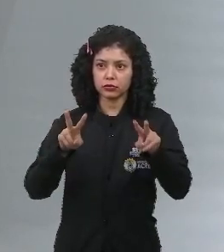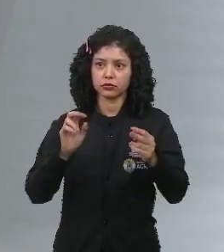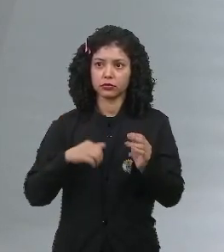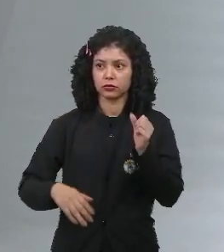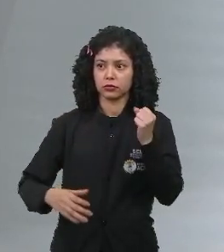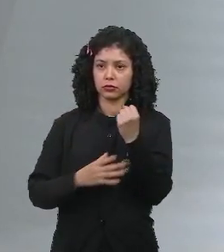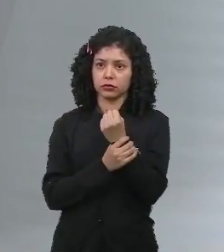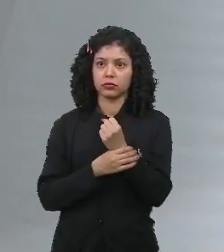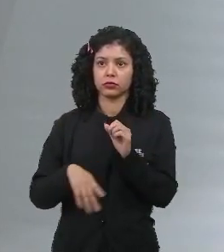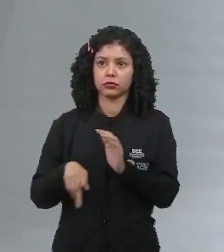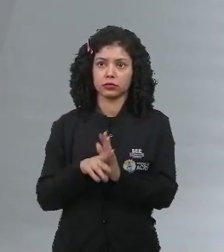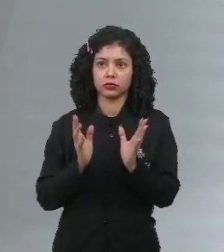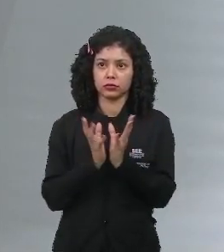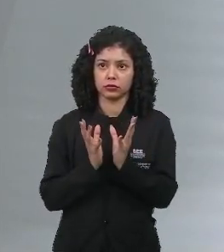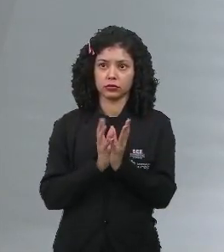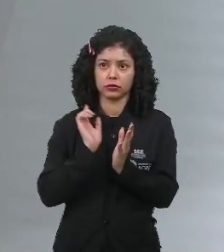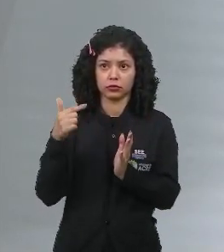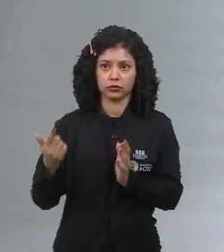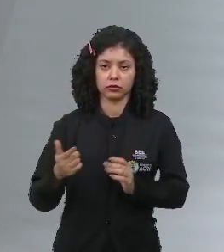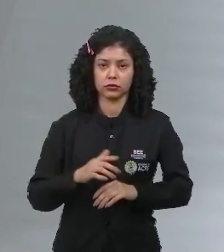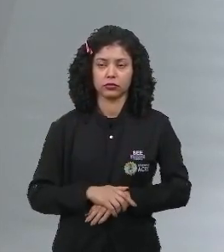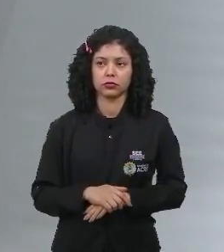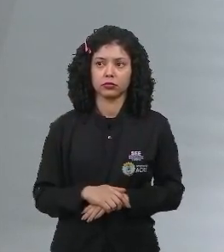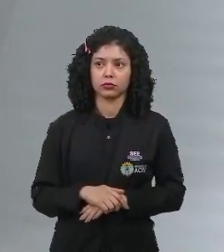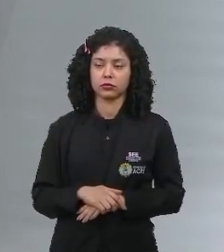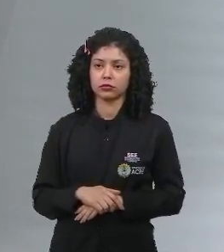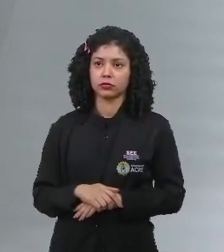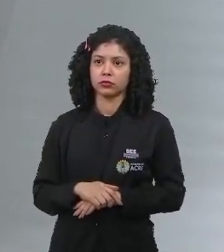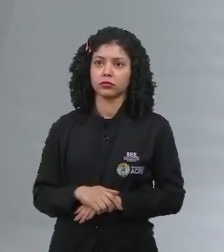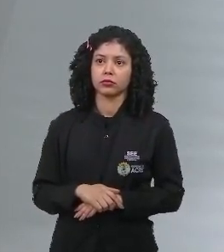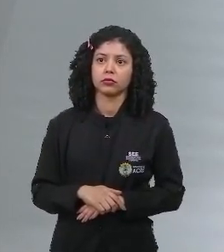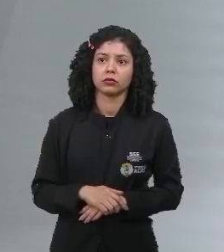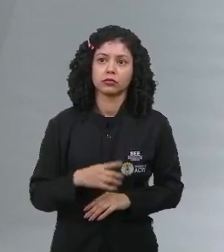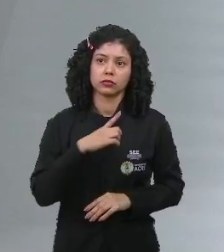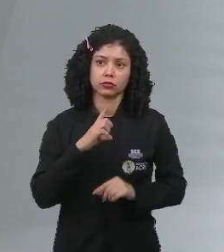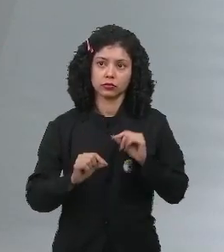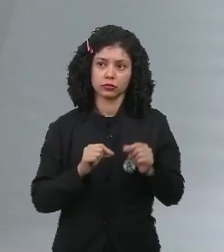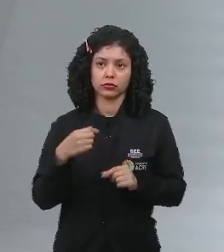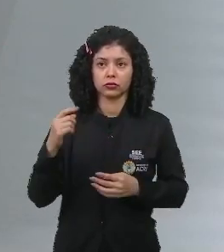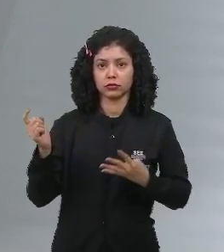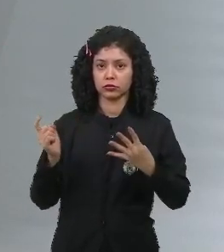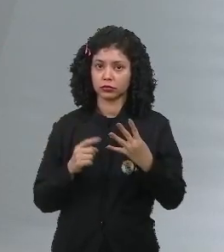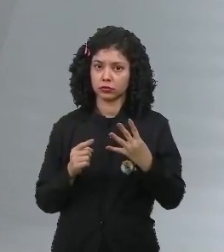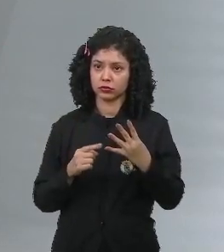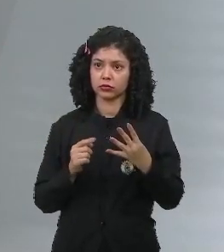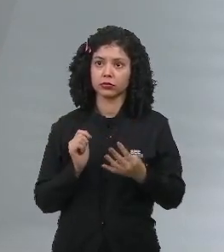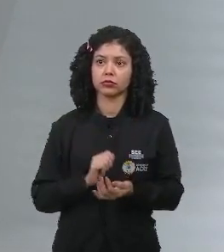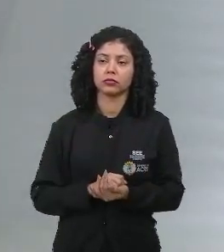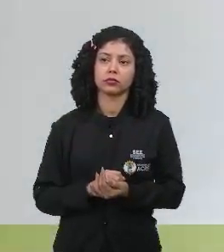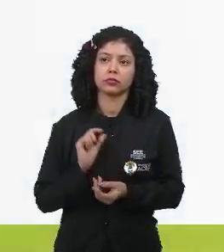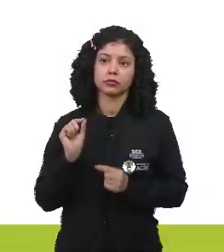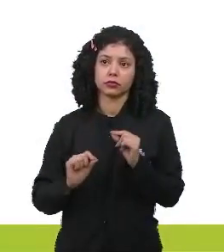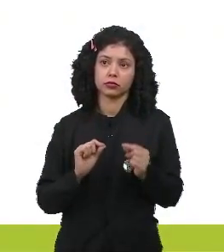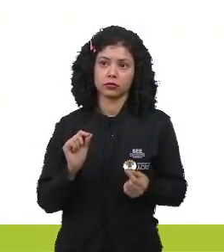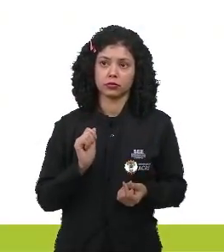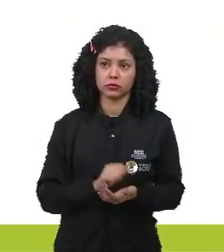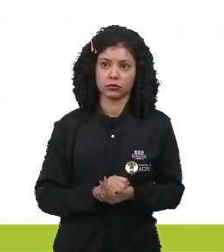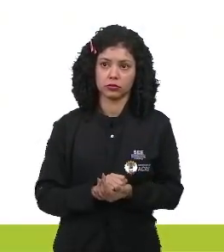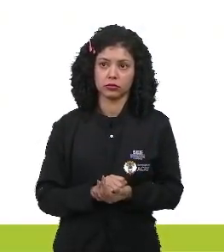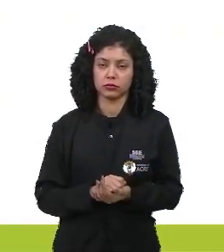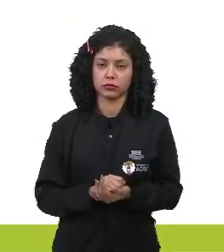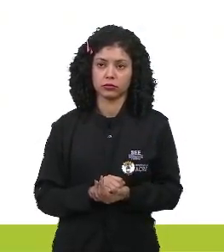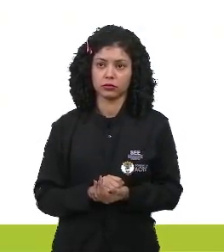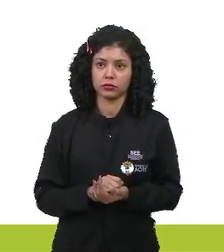a proteção do grupo contra outros grupos E aí nós temos o quarto contratualista que é o